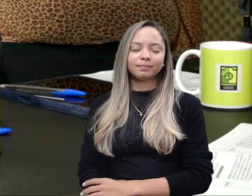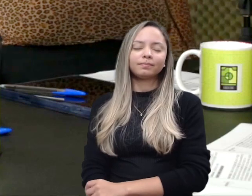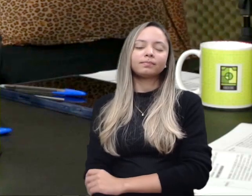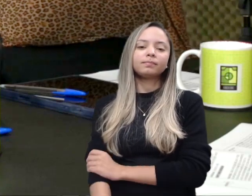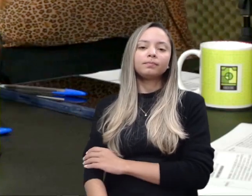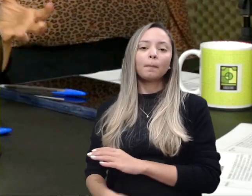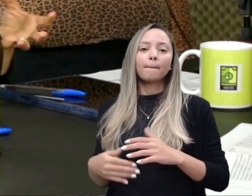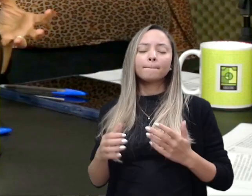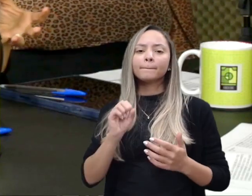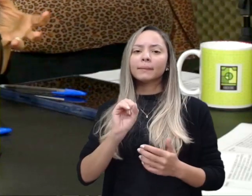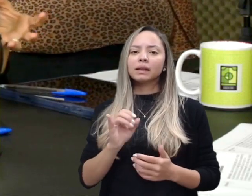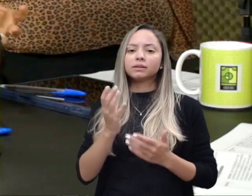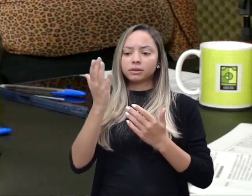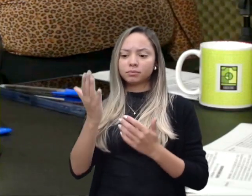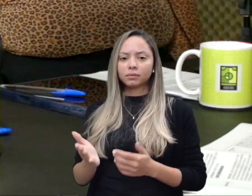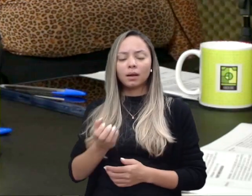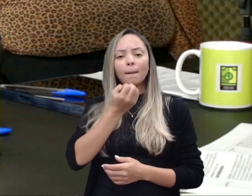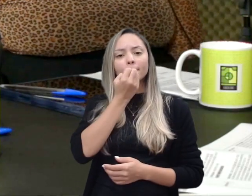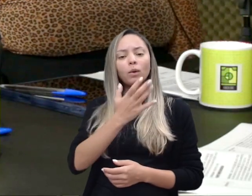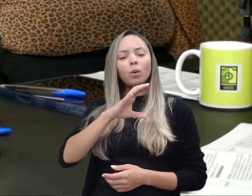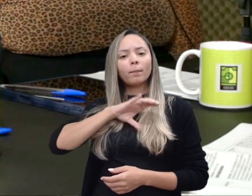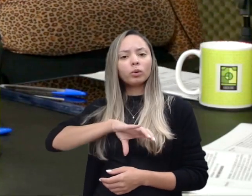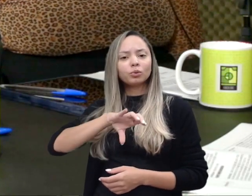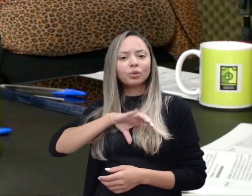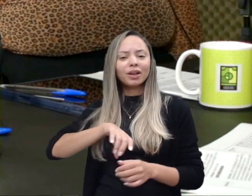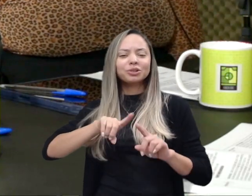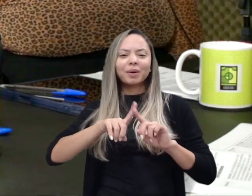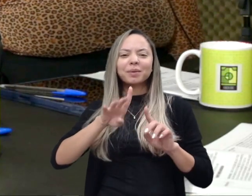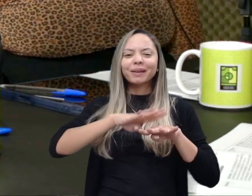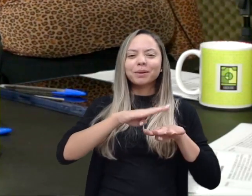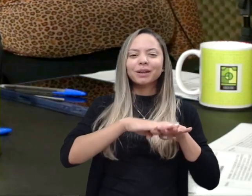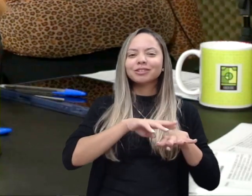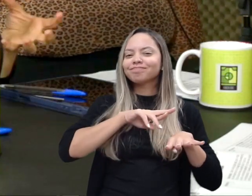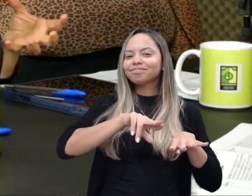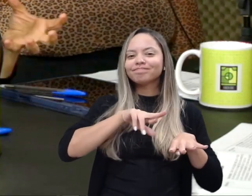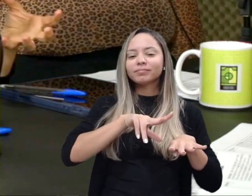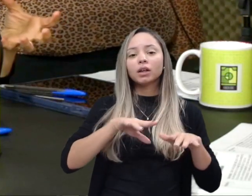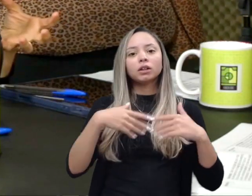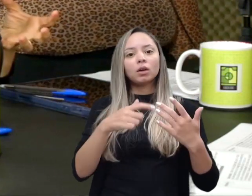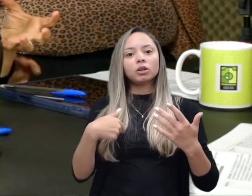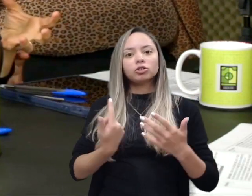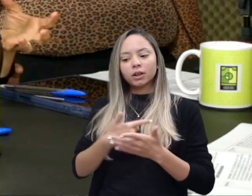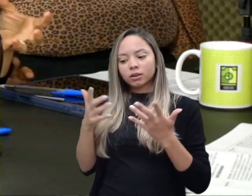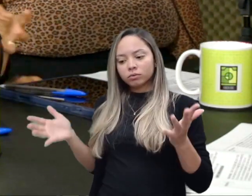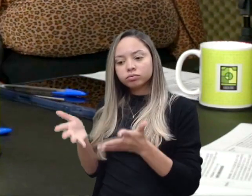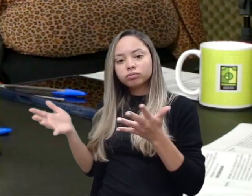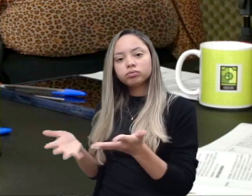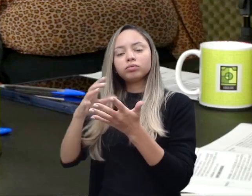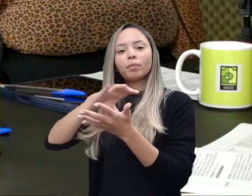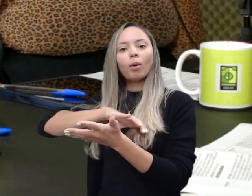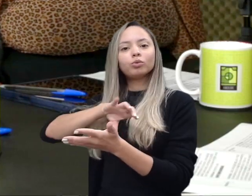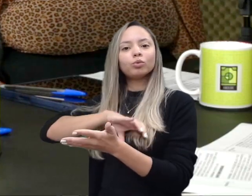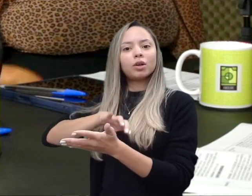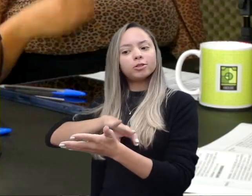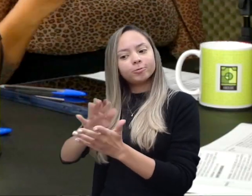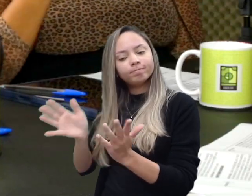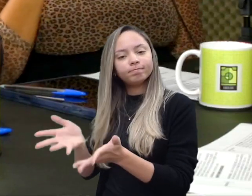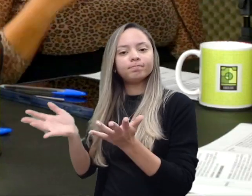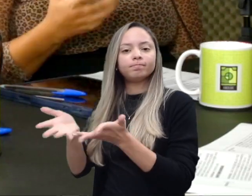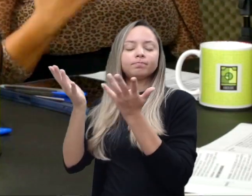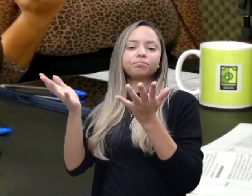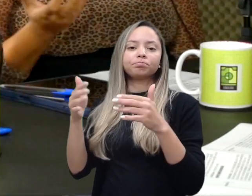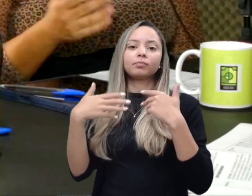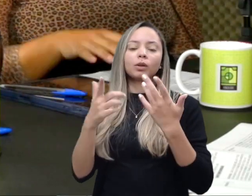Se ele é bom em português e ele não é não tão bom em matemática, então vamos estimular muito o português. A gente tinha uma experiência de